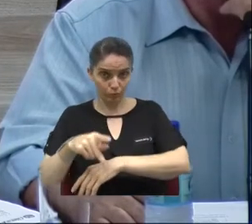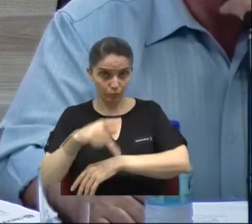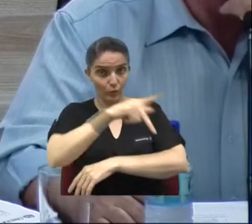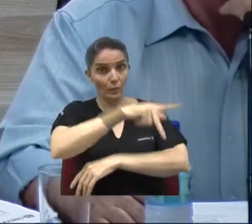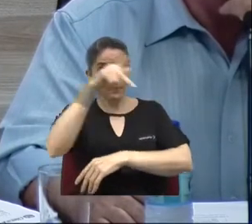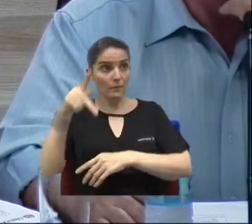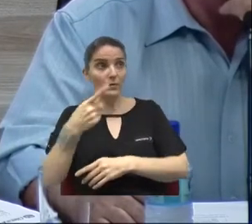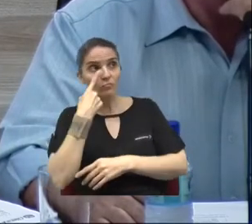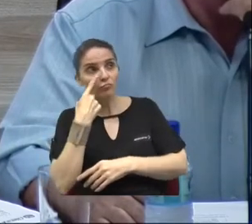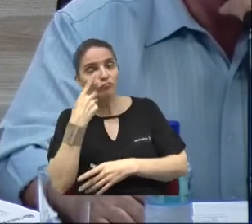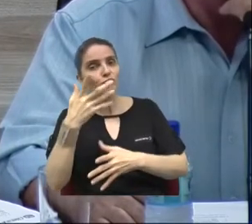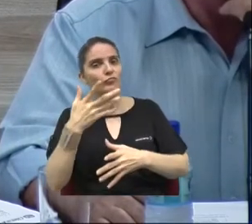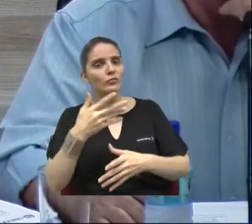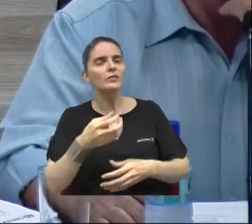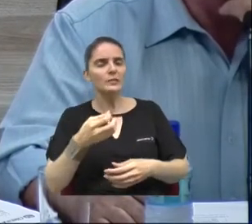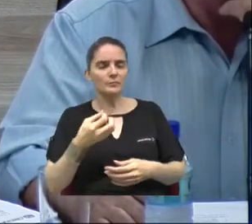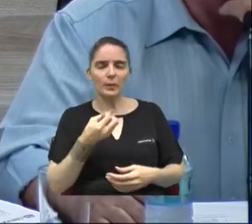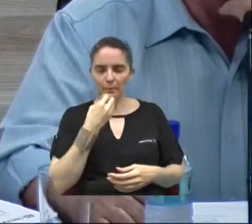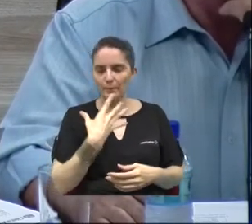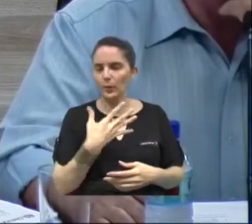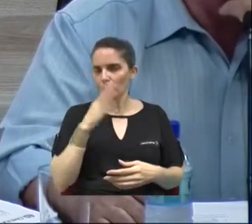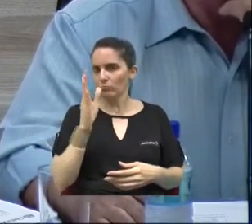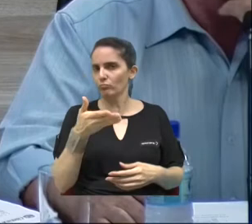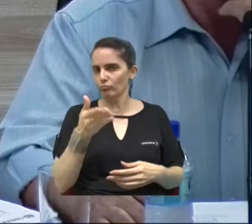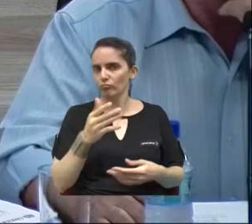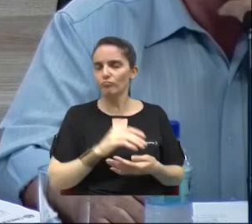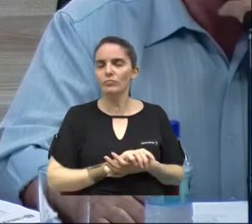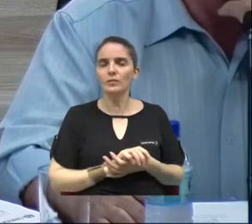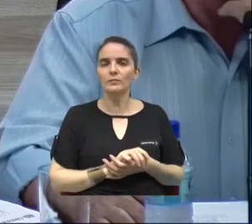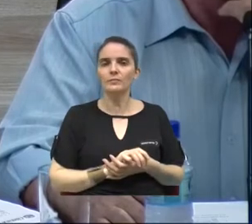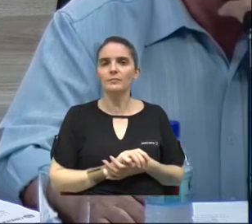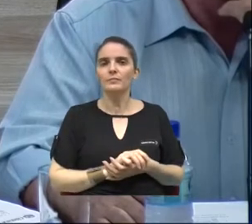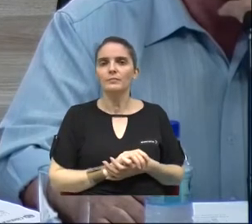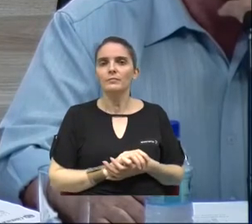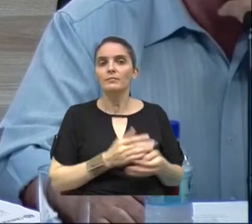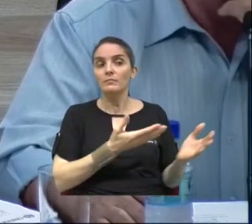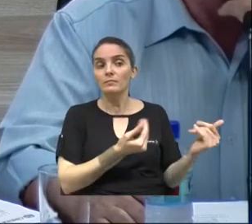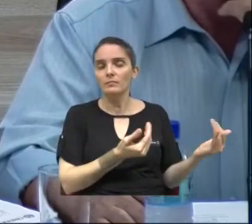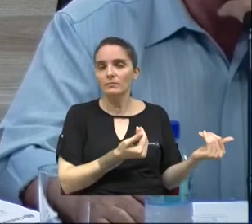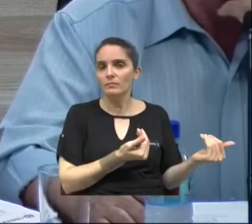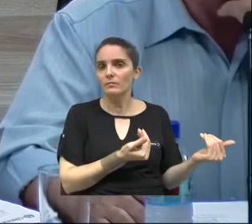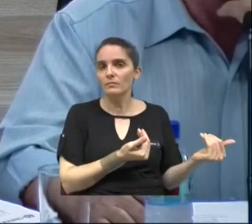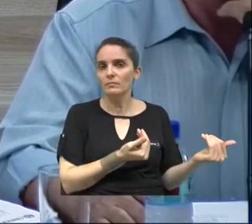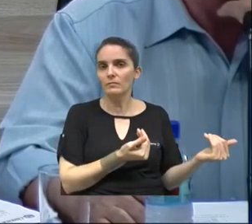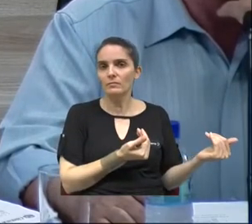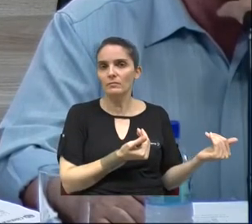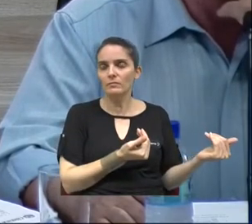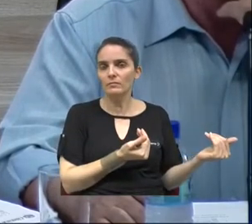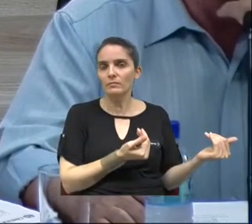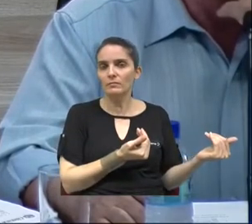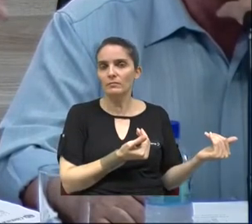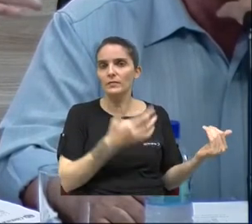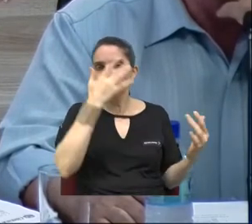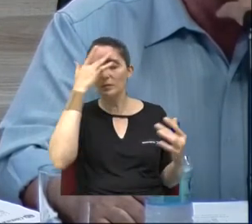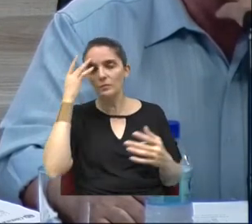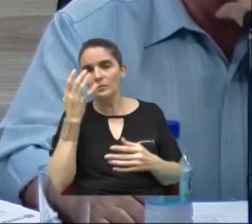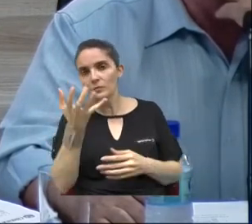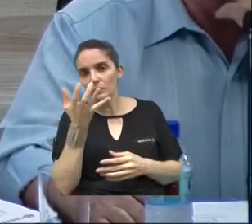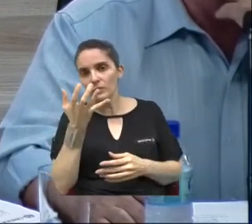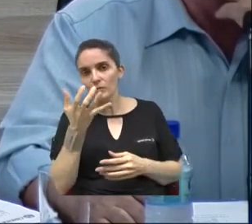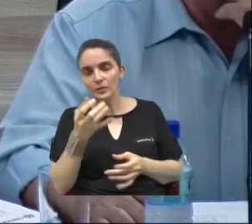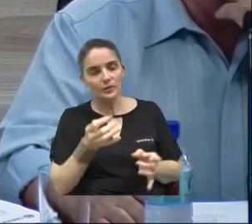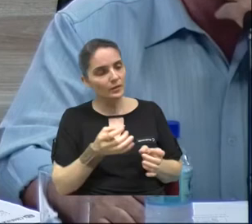eu acho que já é de grande ajuda, para os próprios adolescentes, muitas vezes são oferecidos e eles querem só obter